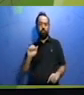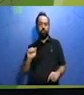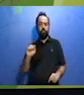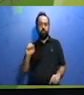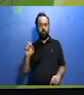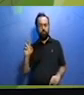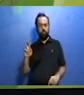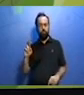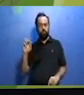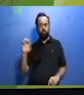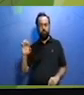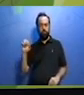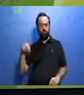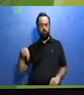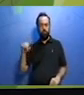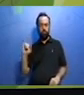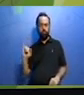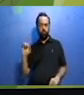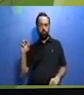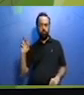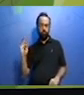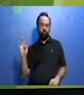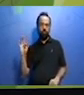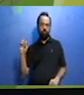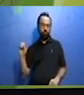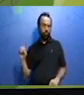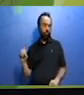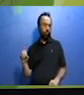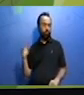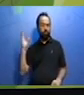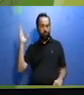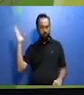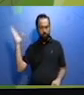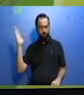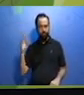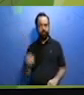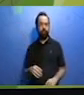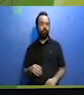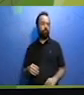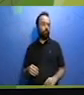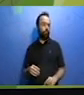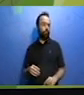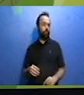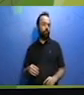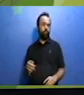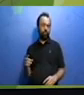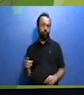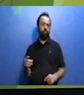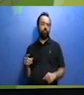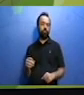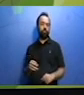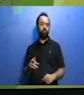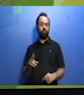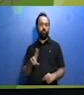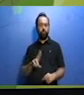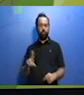rocha reservatório. É daí que vem o nome do petróleo, que significa óleo de